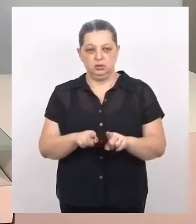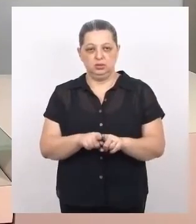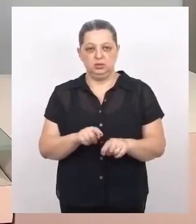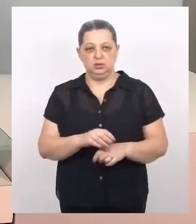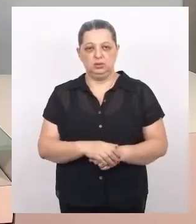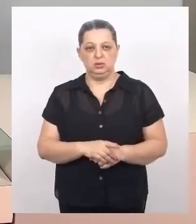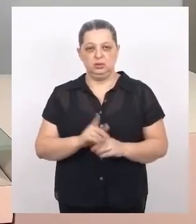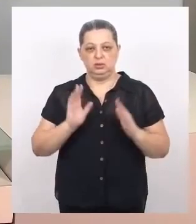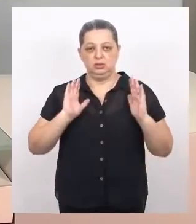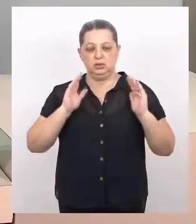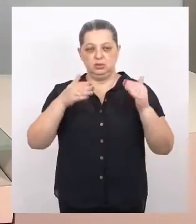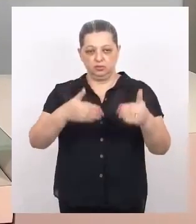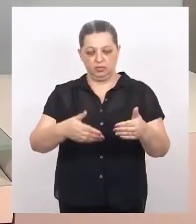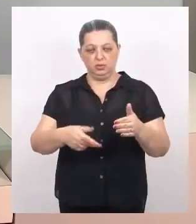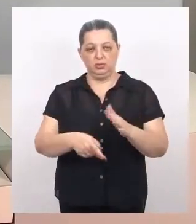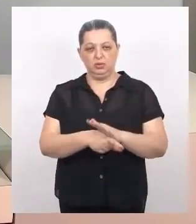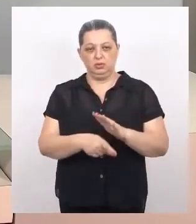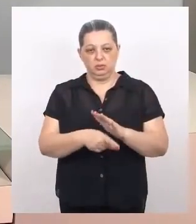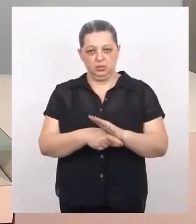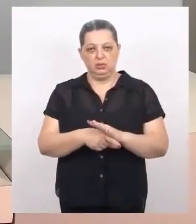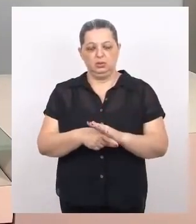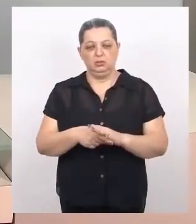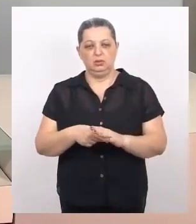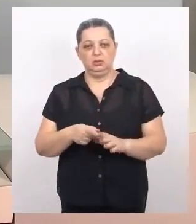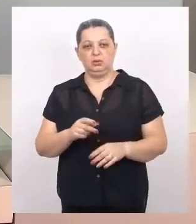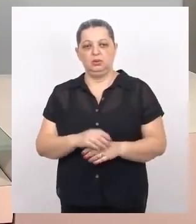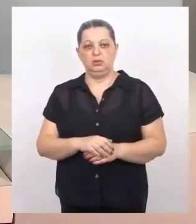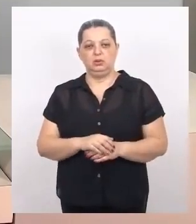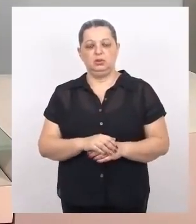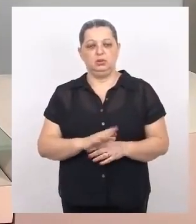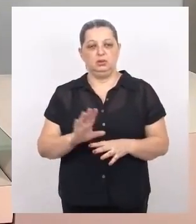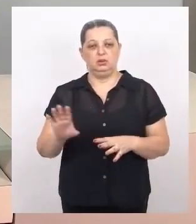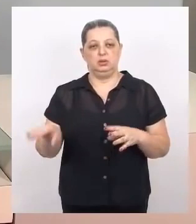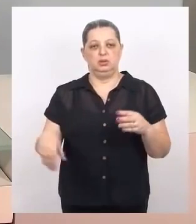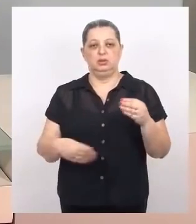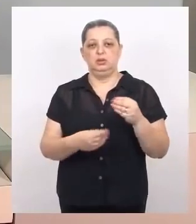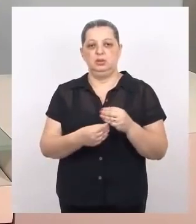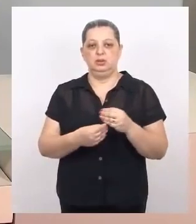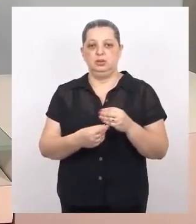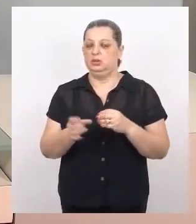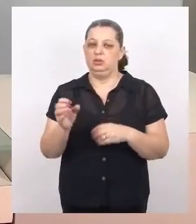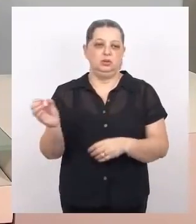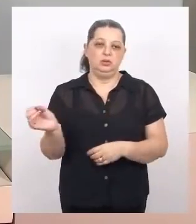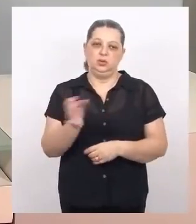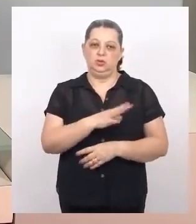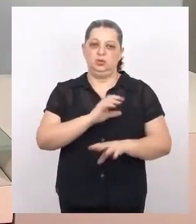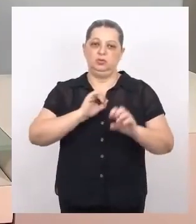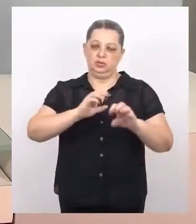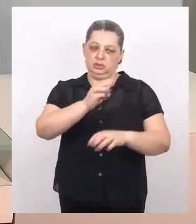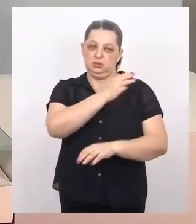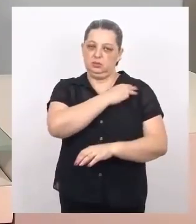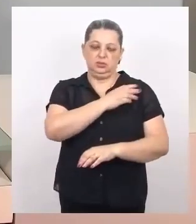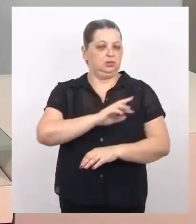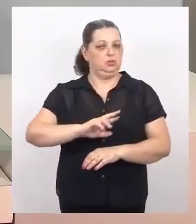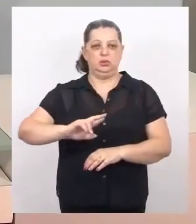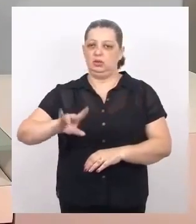ser a atribuição no sistema. Não é só sobre o novo ensino médio, tá, professora Jane? Já falar de tudo